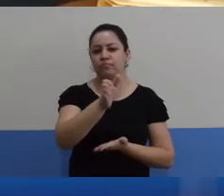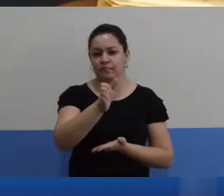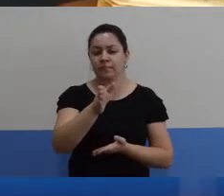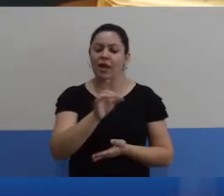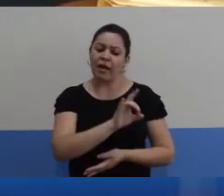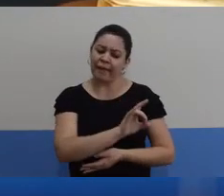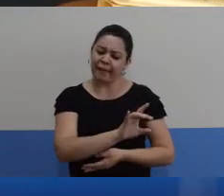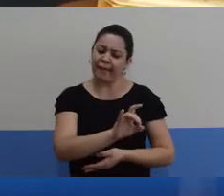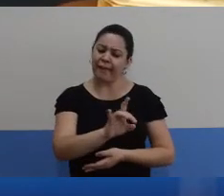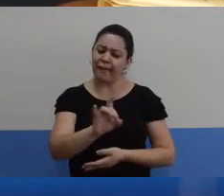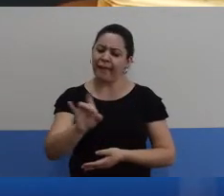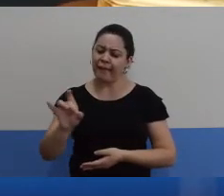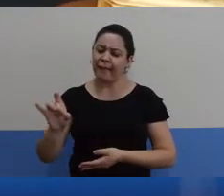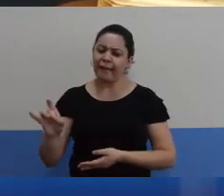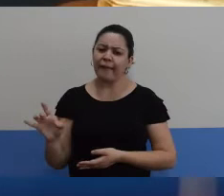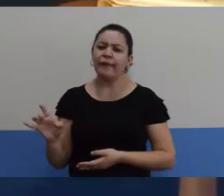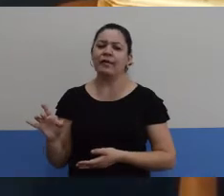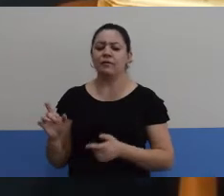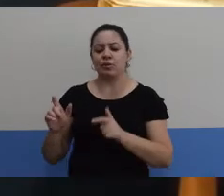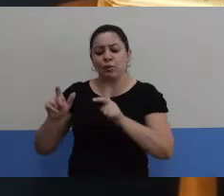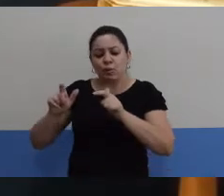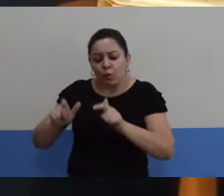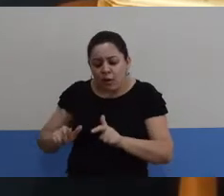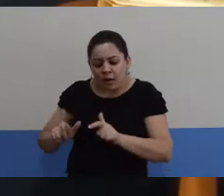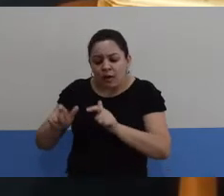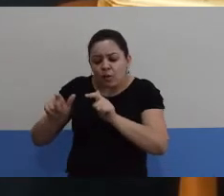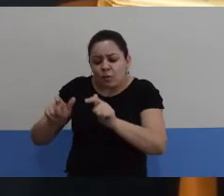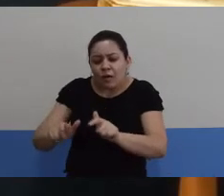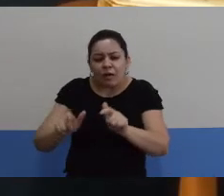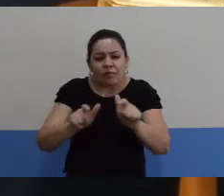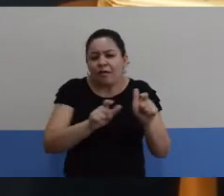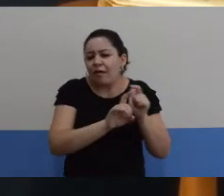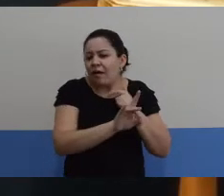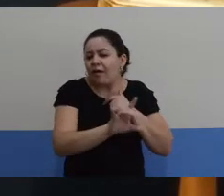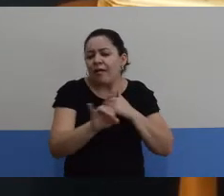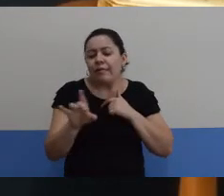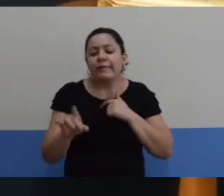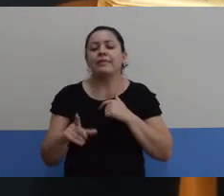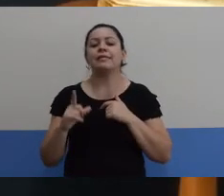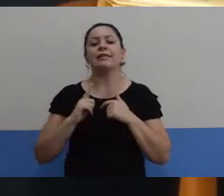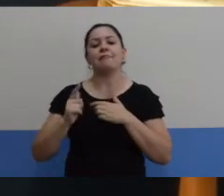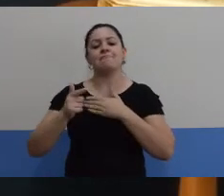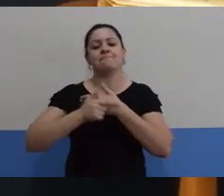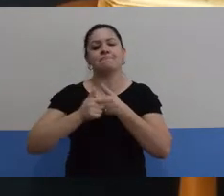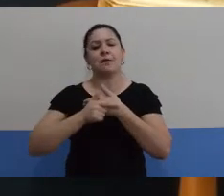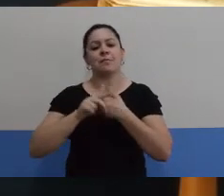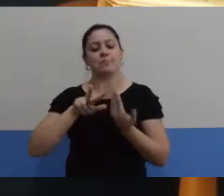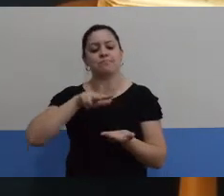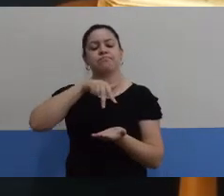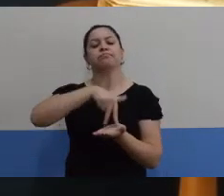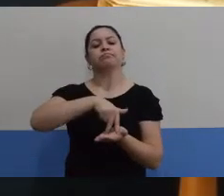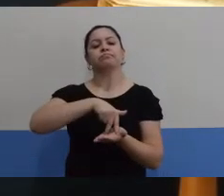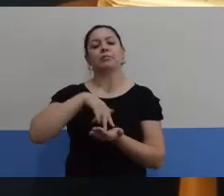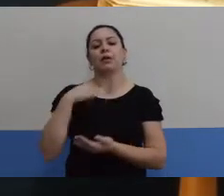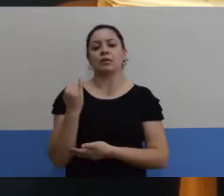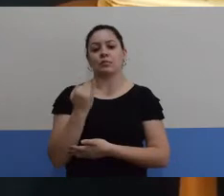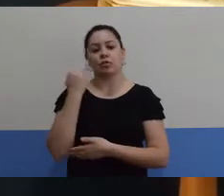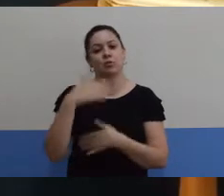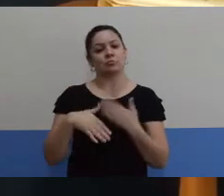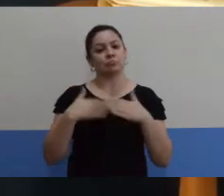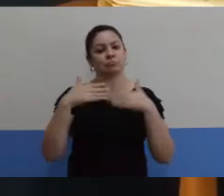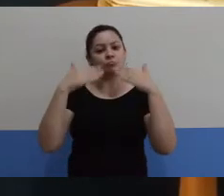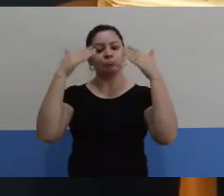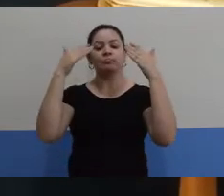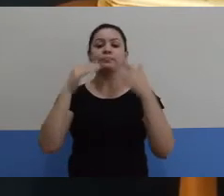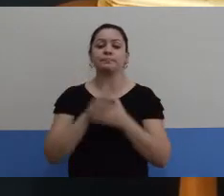cada um da igreja local tem um papel integrante a desempenhar. O